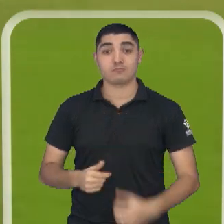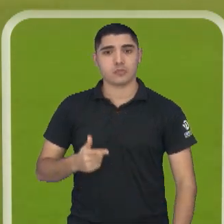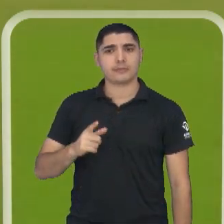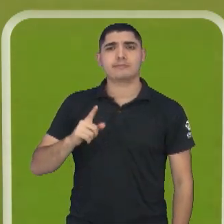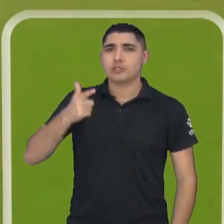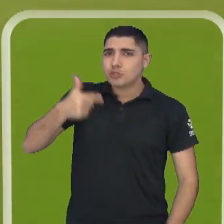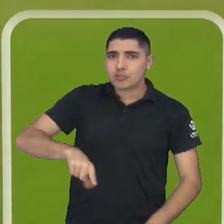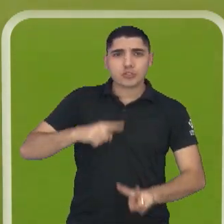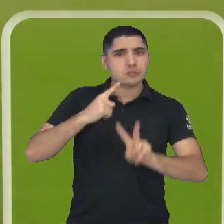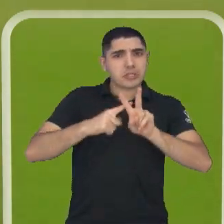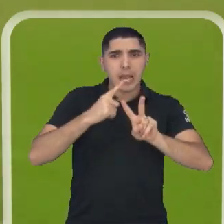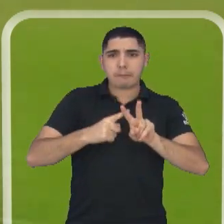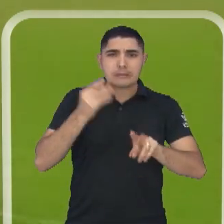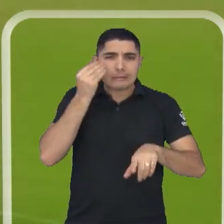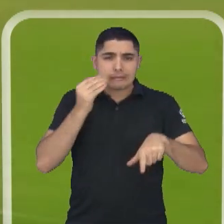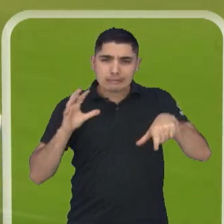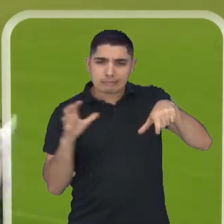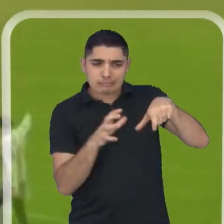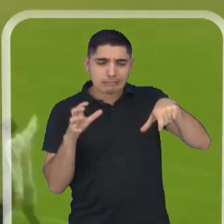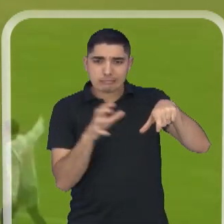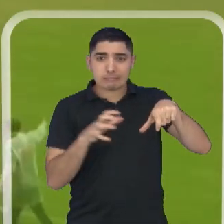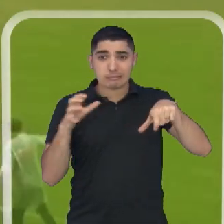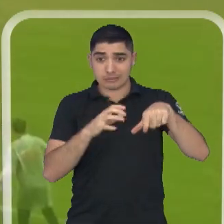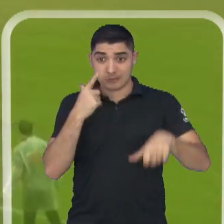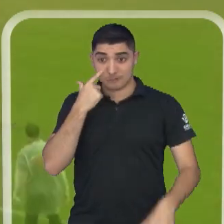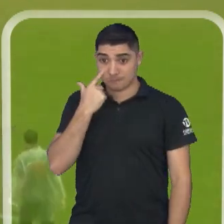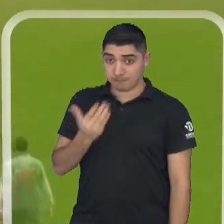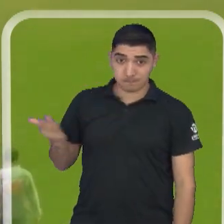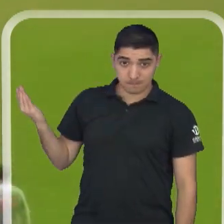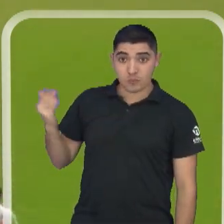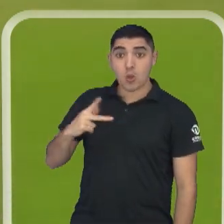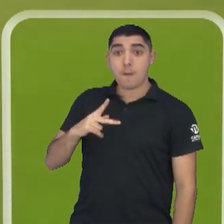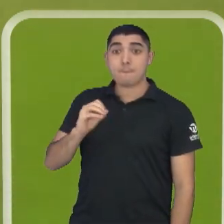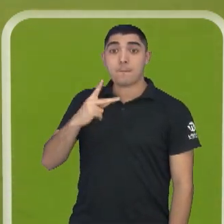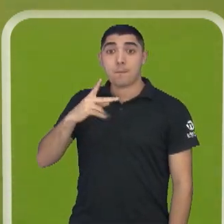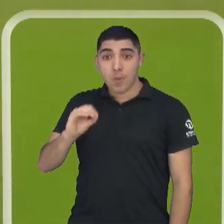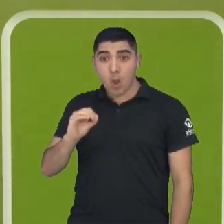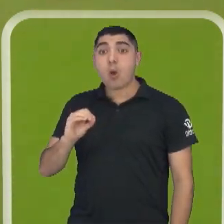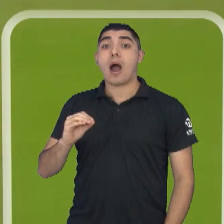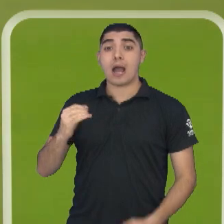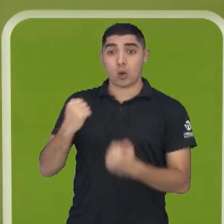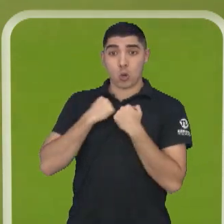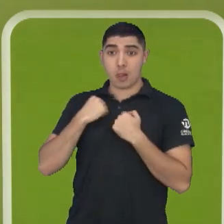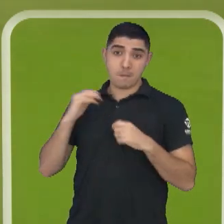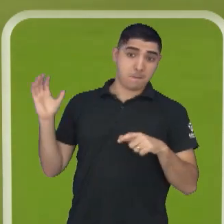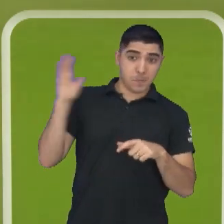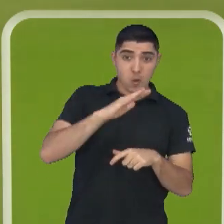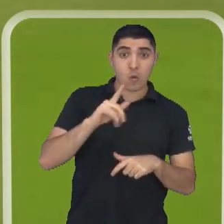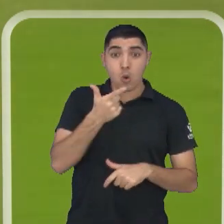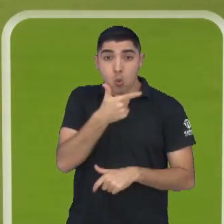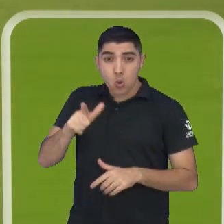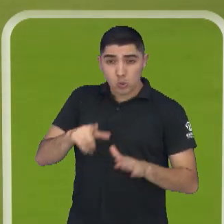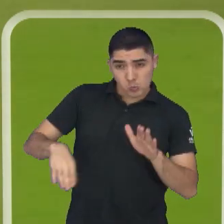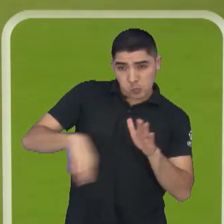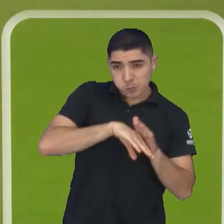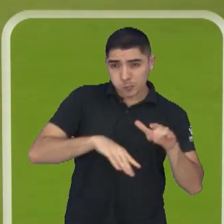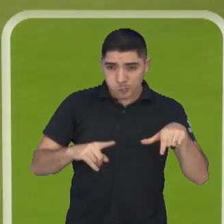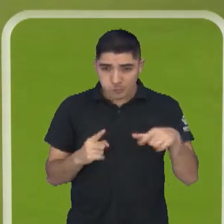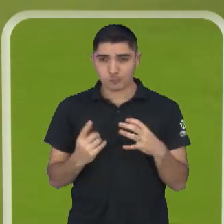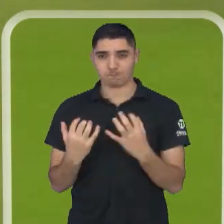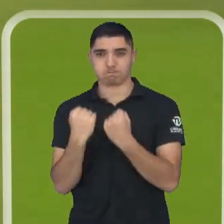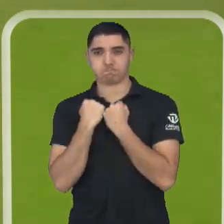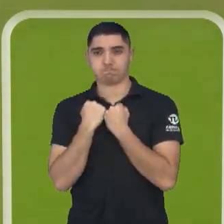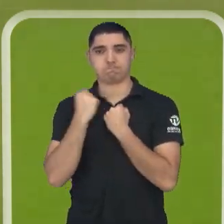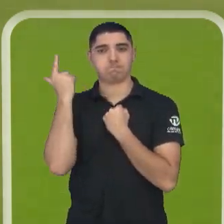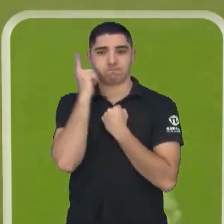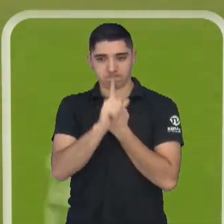dava capivariano. Em contra-ataque, Vinícius Popó fez o levantamento. Ariel deu um tapa. Na sobra, Leonan livre. Bateu em